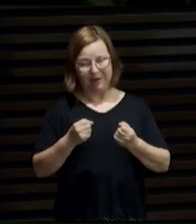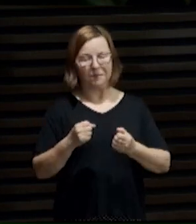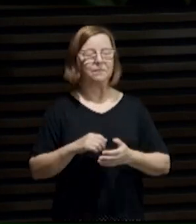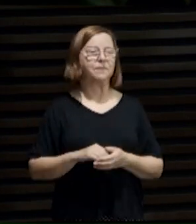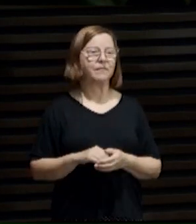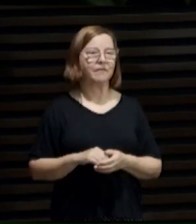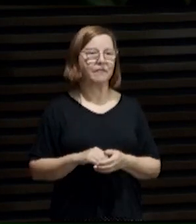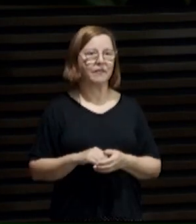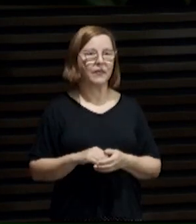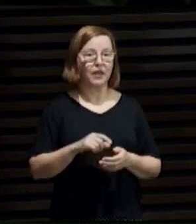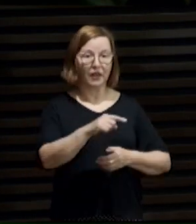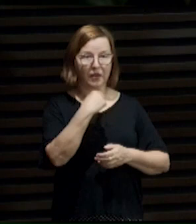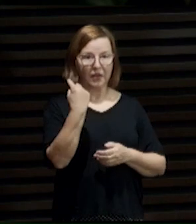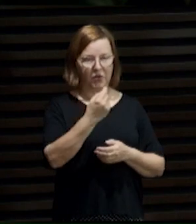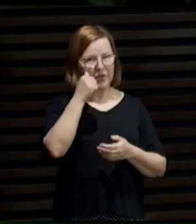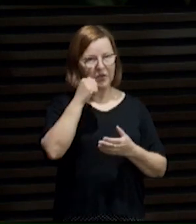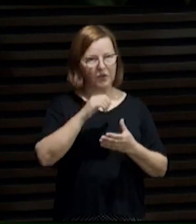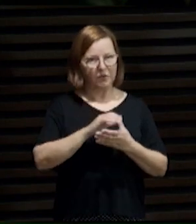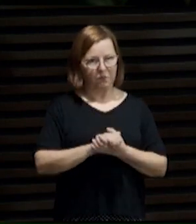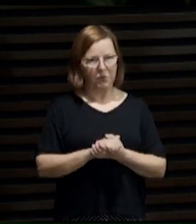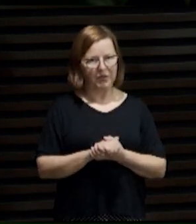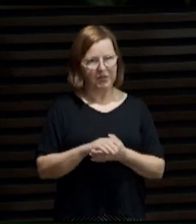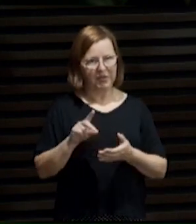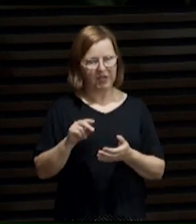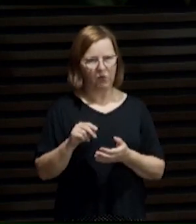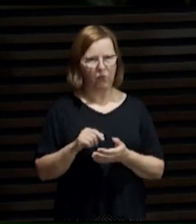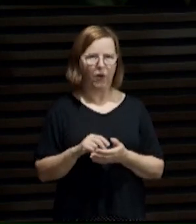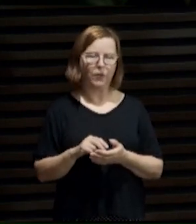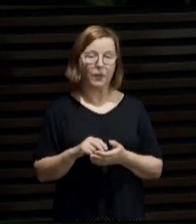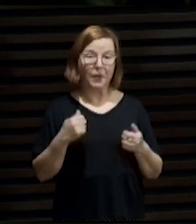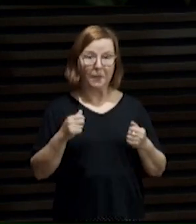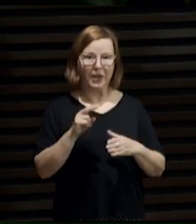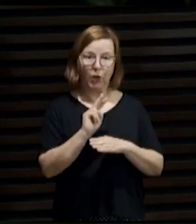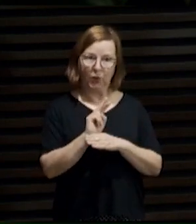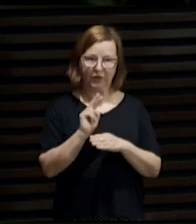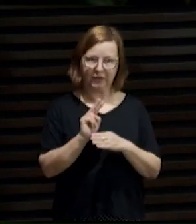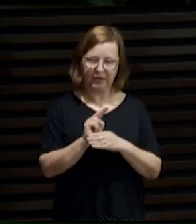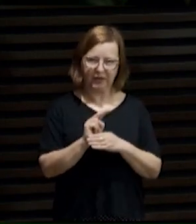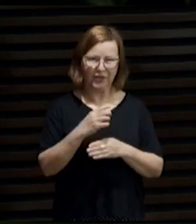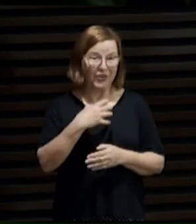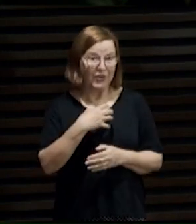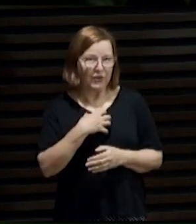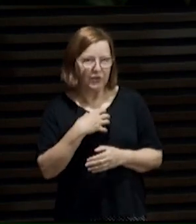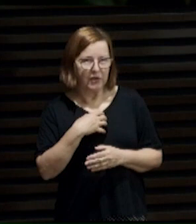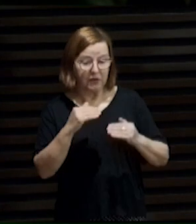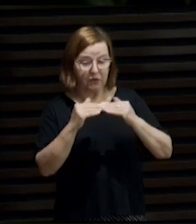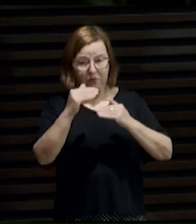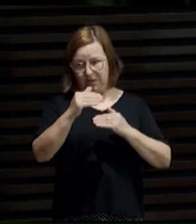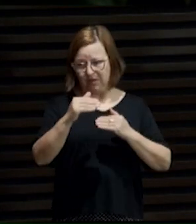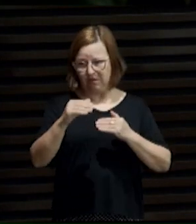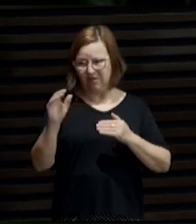As nossas esposas são assim. Elas têm que ser cuidadas de uma forma muito superior àquele